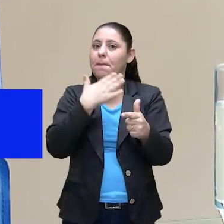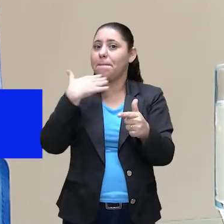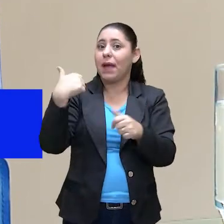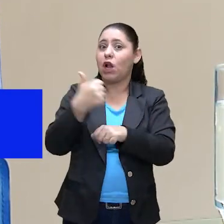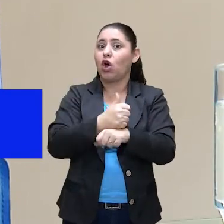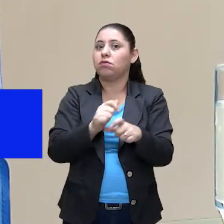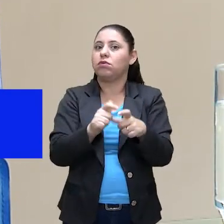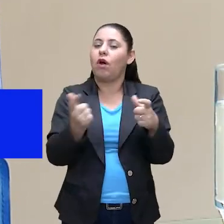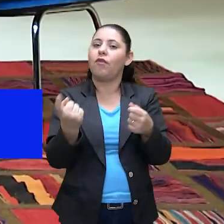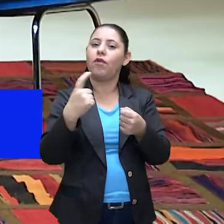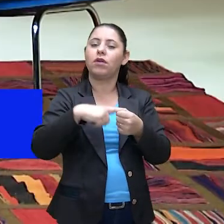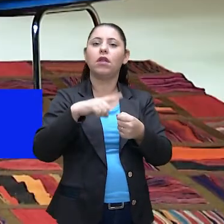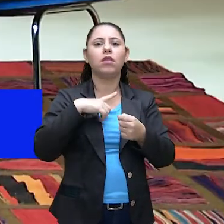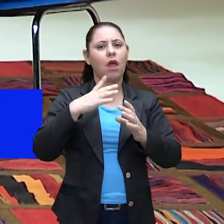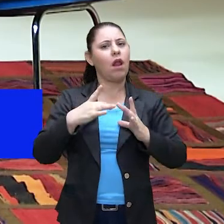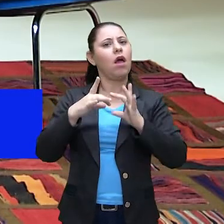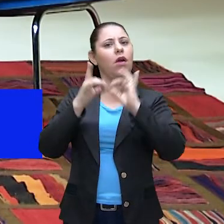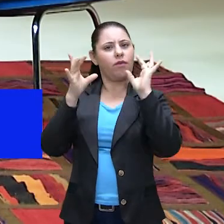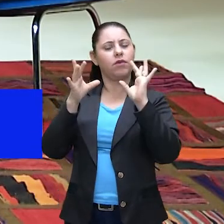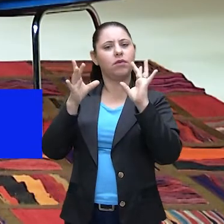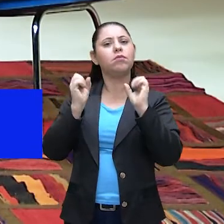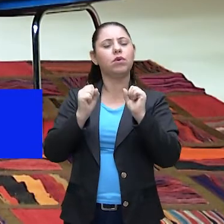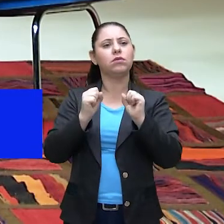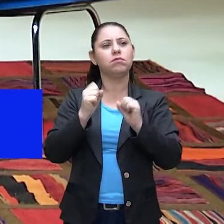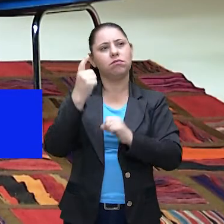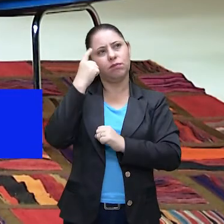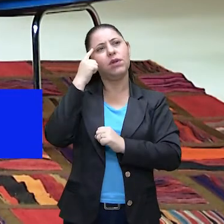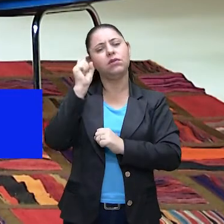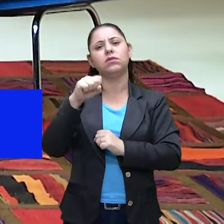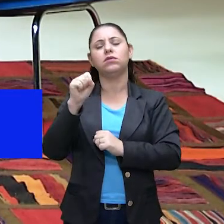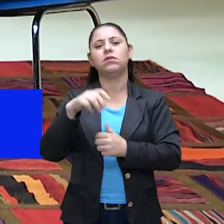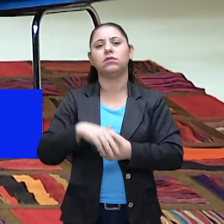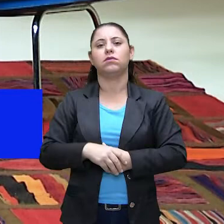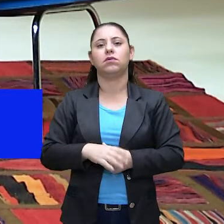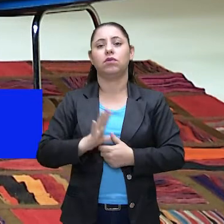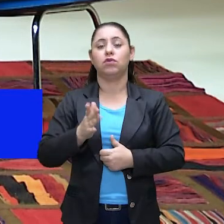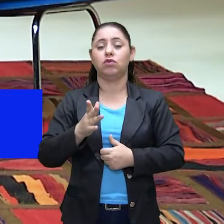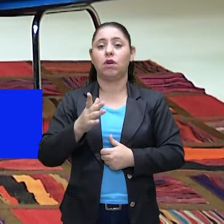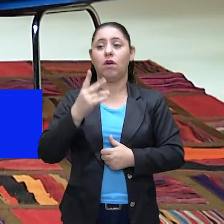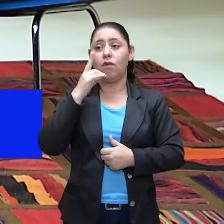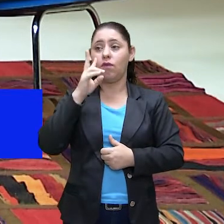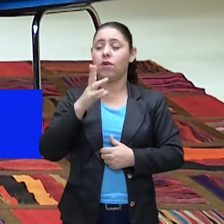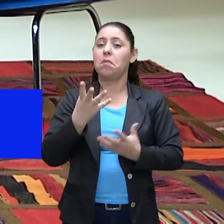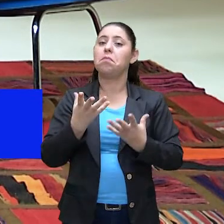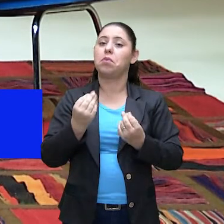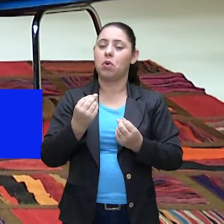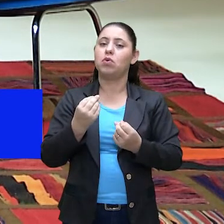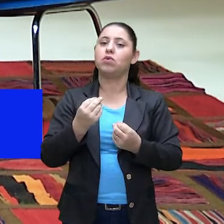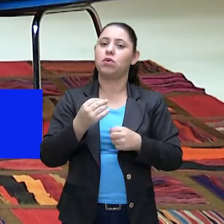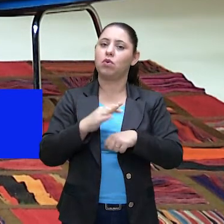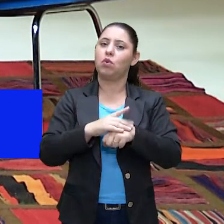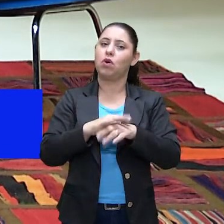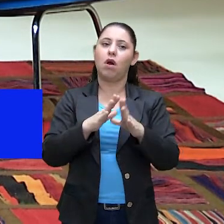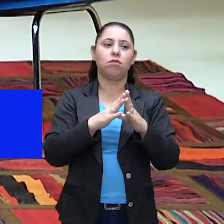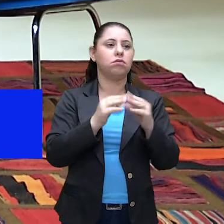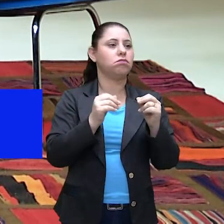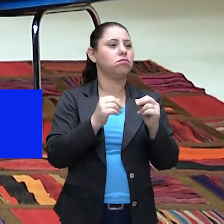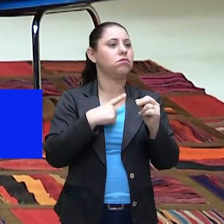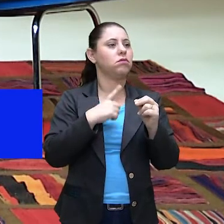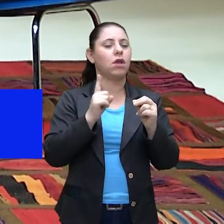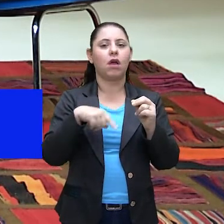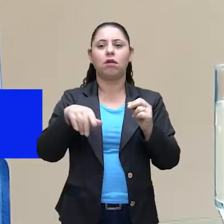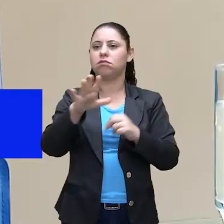uma chance maior de recuperação. E ele pode ter uma independência? Eu penso que sim, sim. Já vimos casos inúmeros descritos